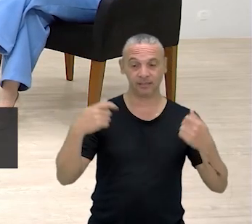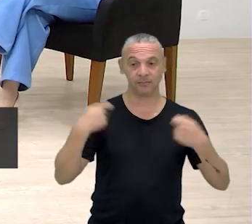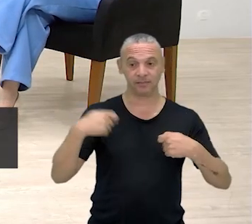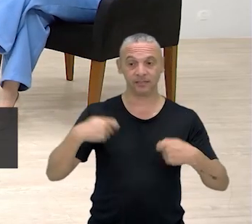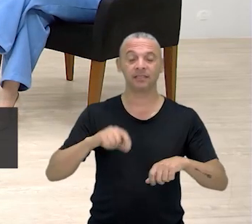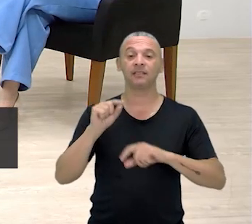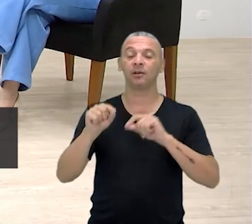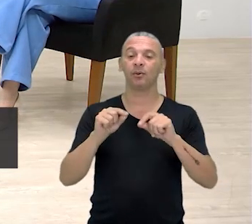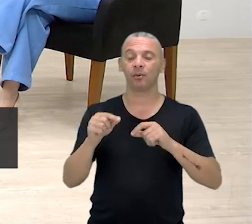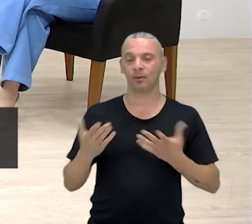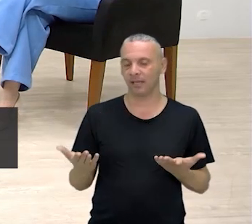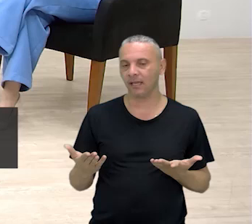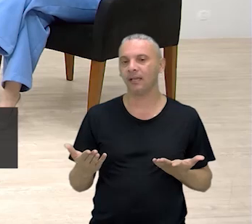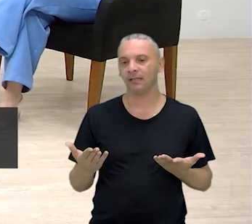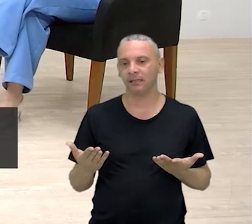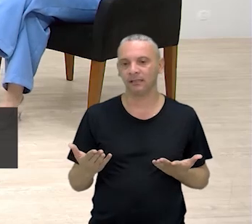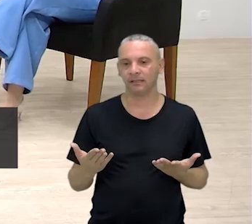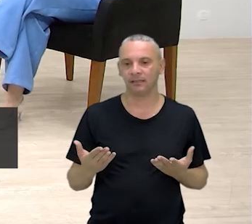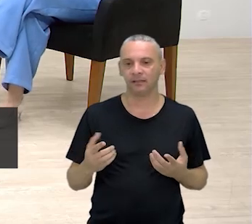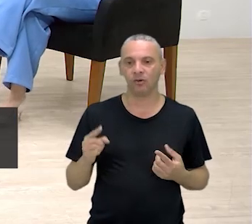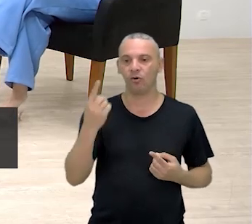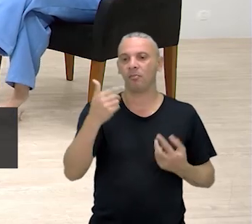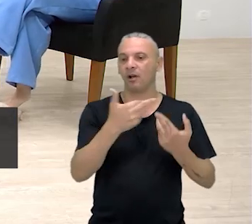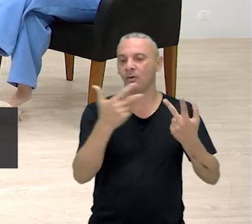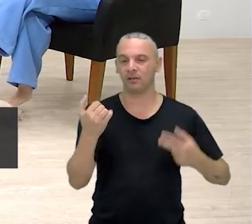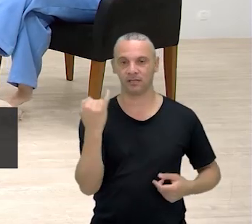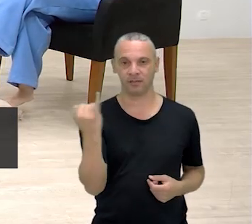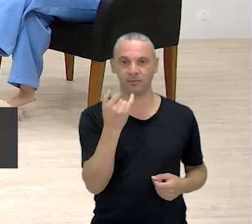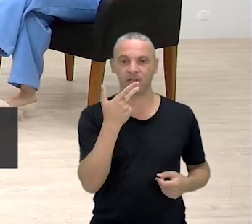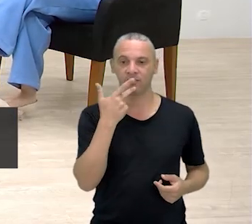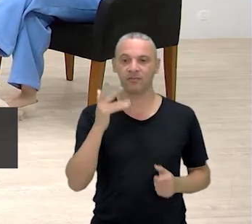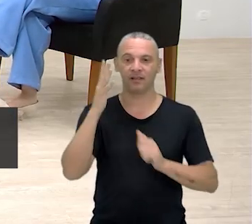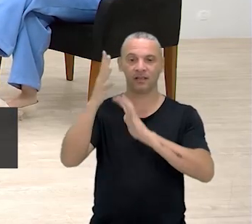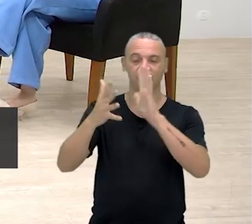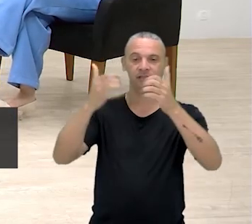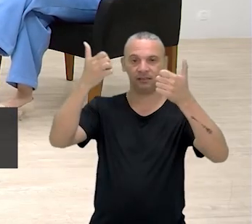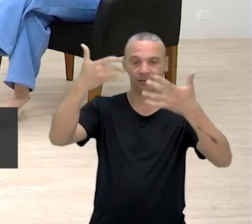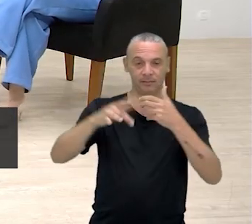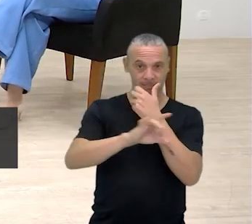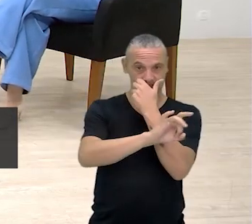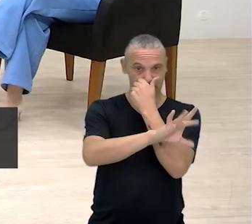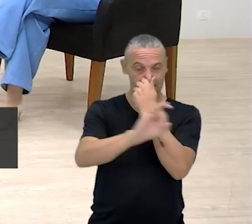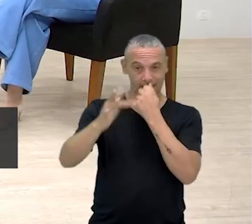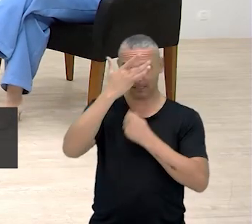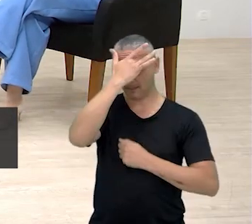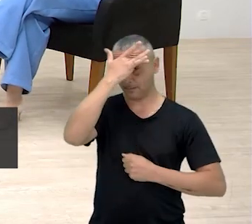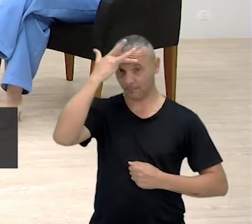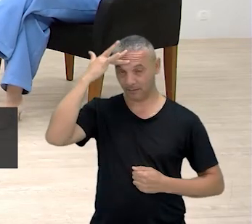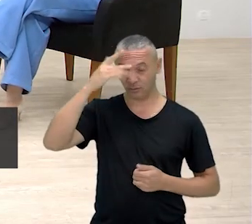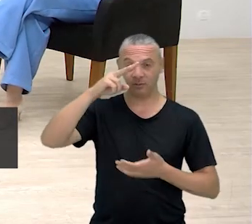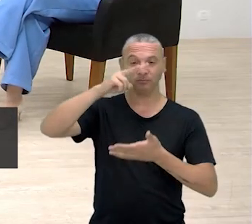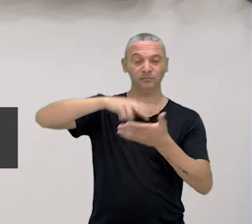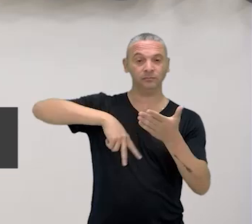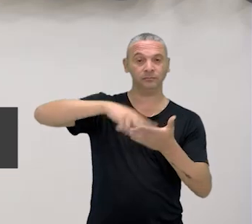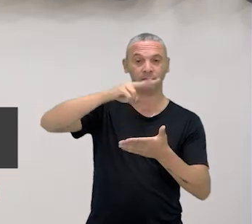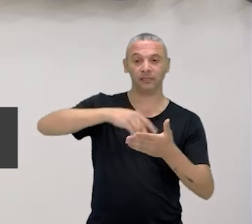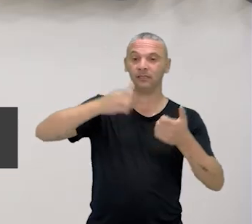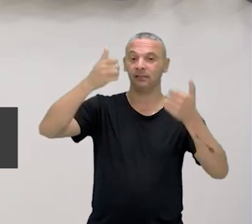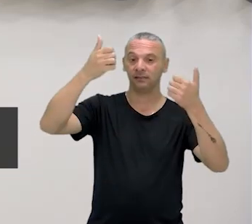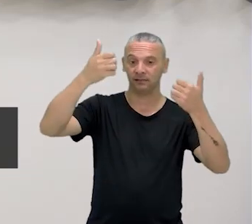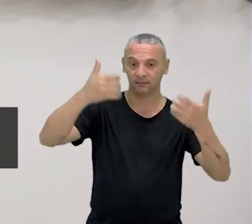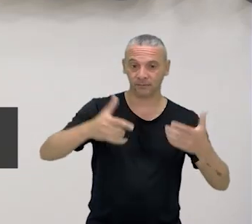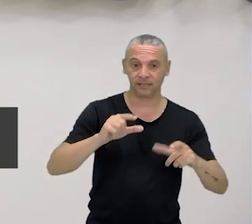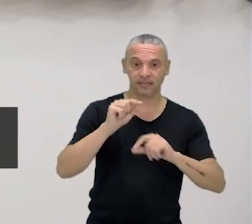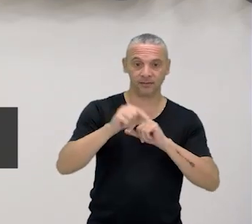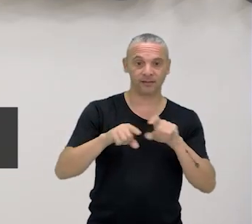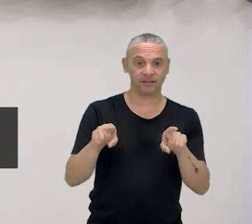hoje com uma coisa que você não poderia deixar de falar pra gente. Cada um de vocês aí que leram o livro. E o gatinho vai vir no meu